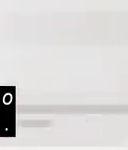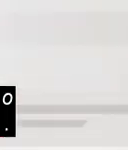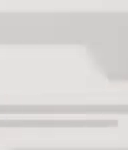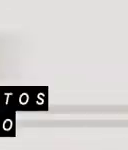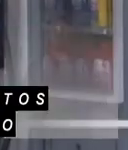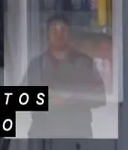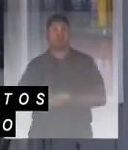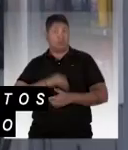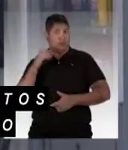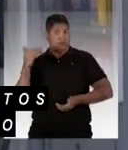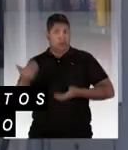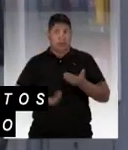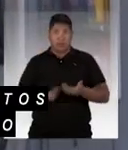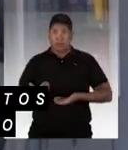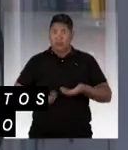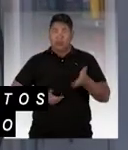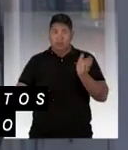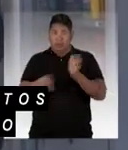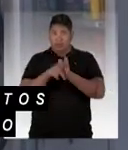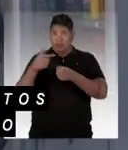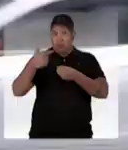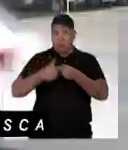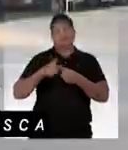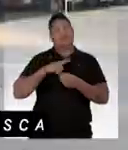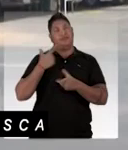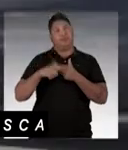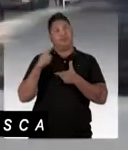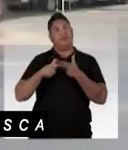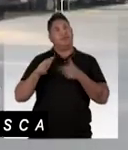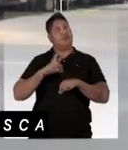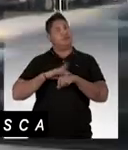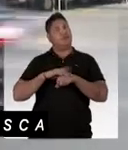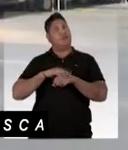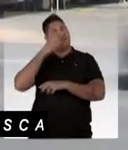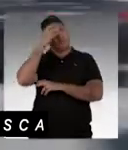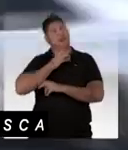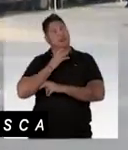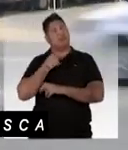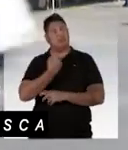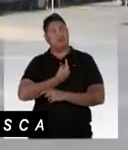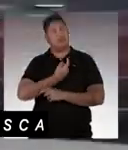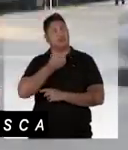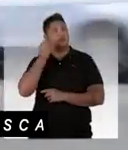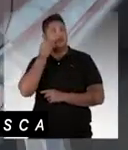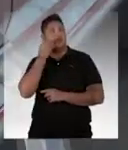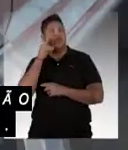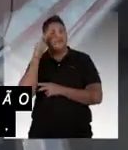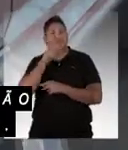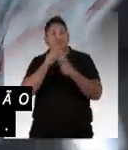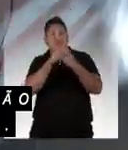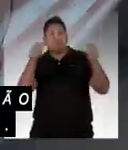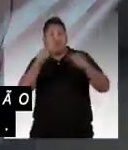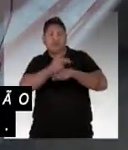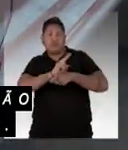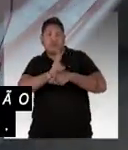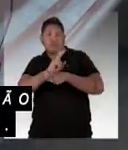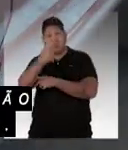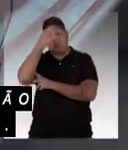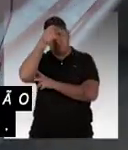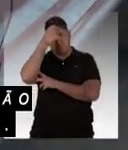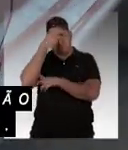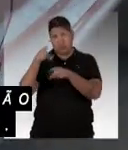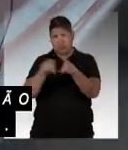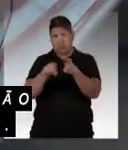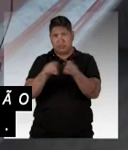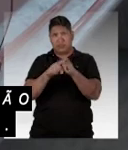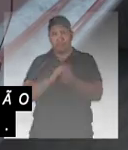Amazonas. Trabalhadores de postos de combustíveis são vítimas de câncer ocupacional e MPT busca ampliar